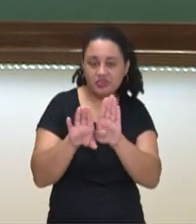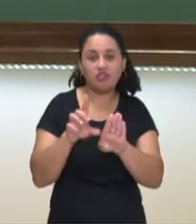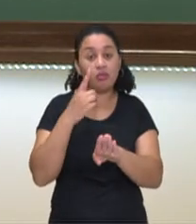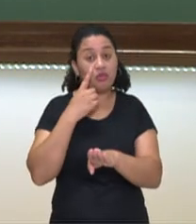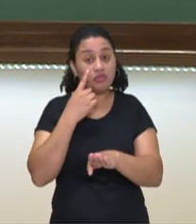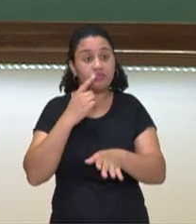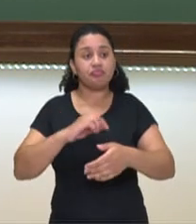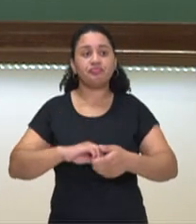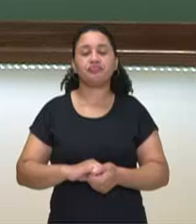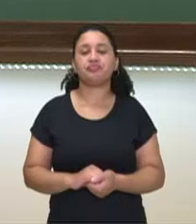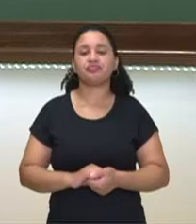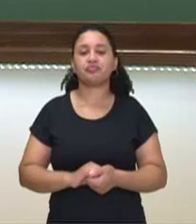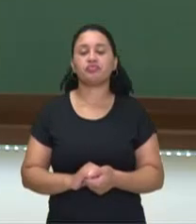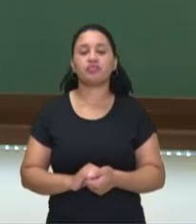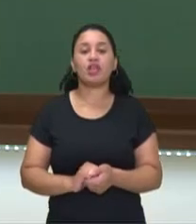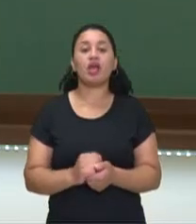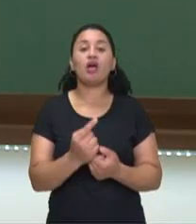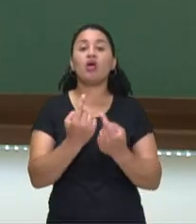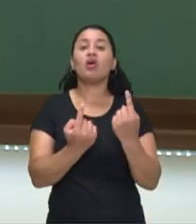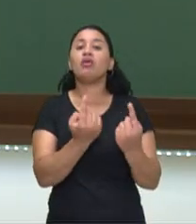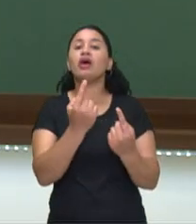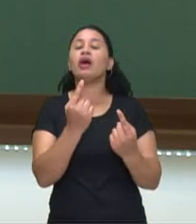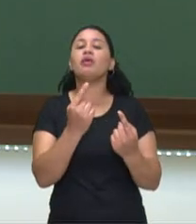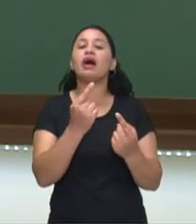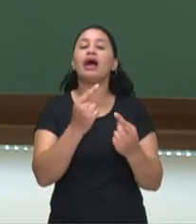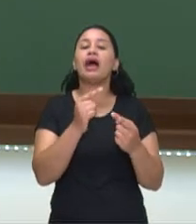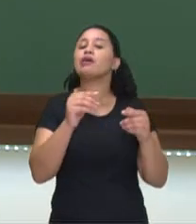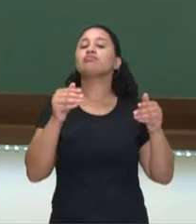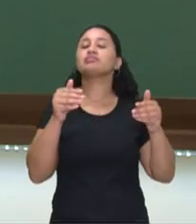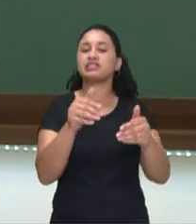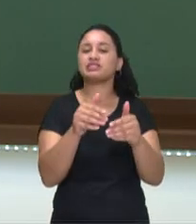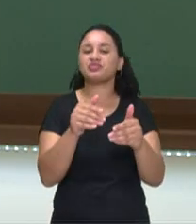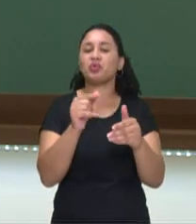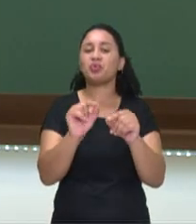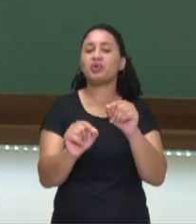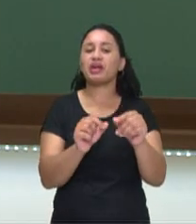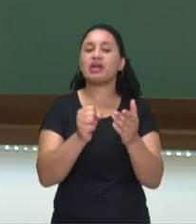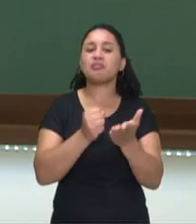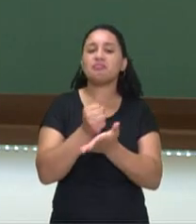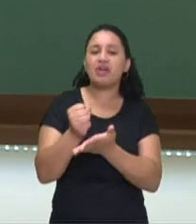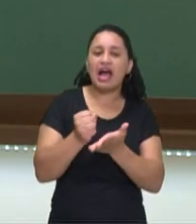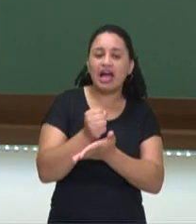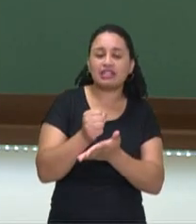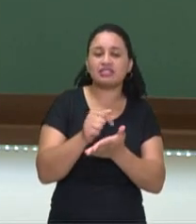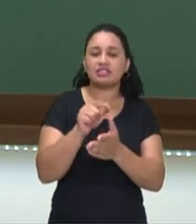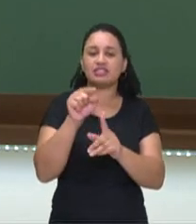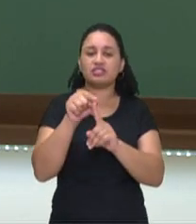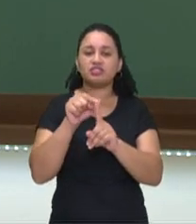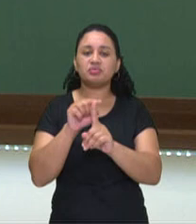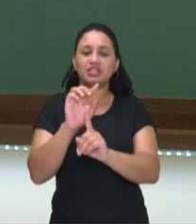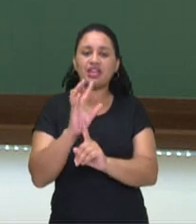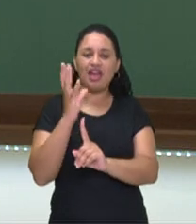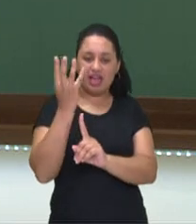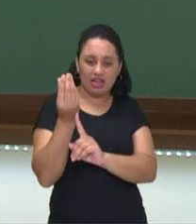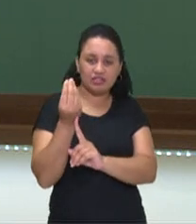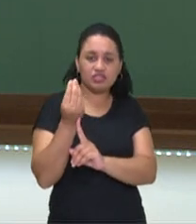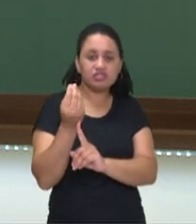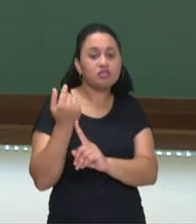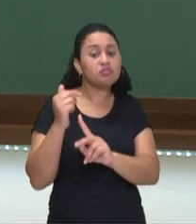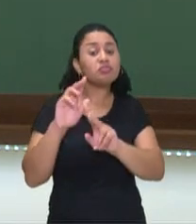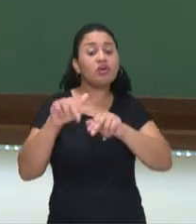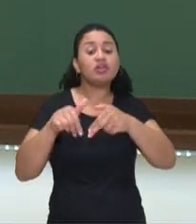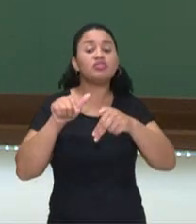verificar. Qual é a especificidade da arte cinética com relação